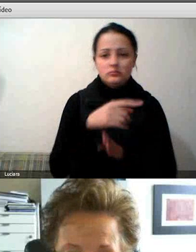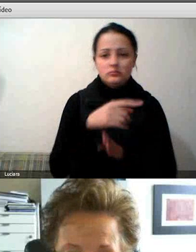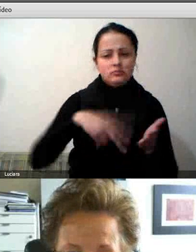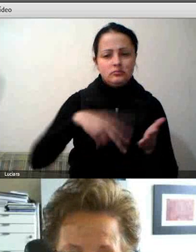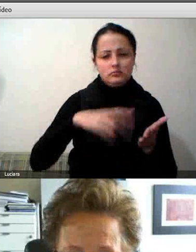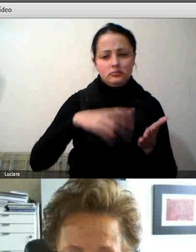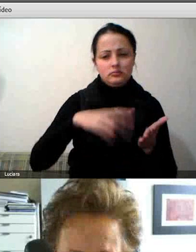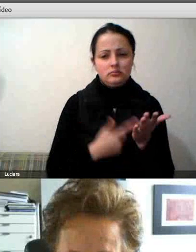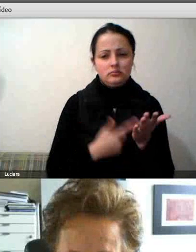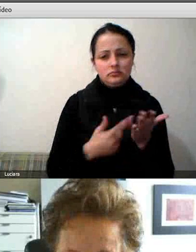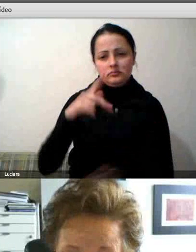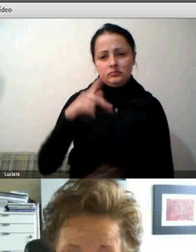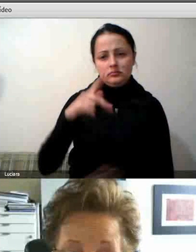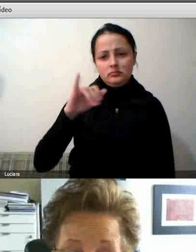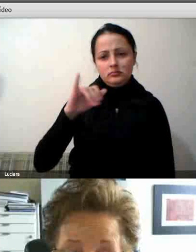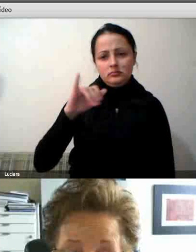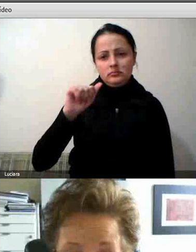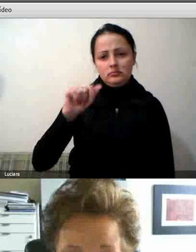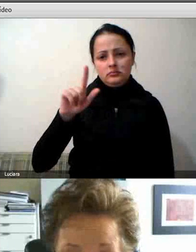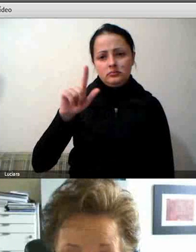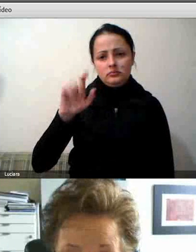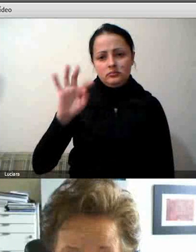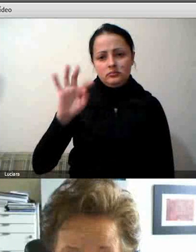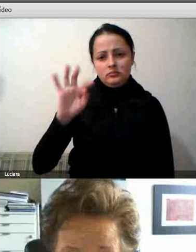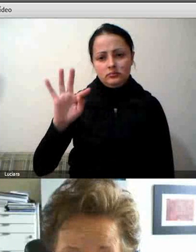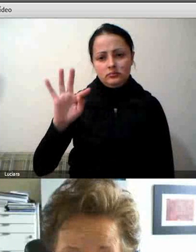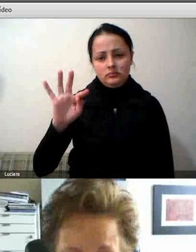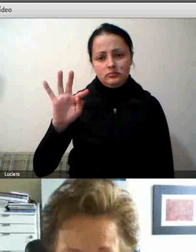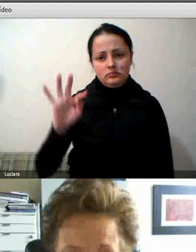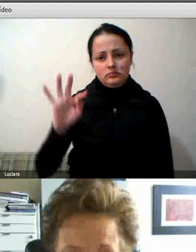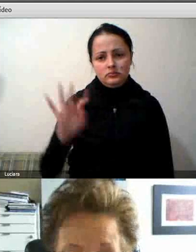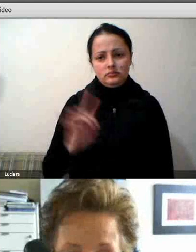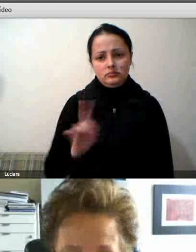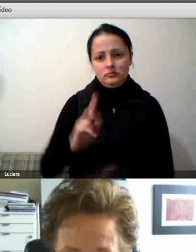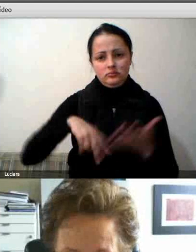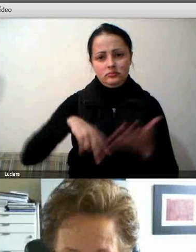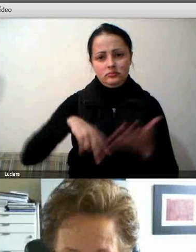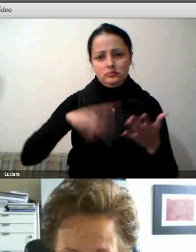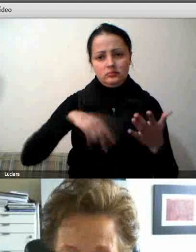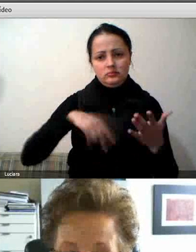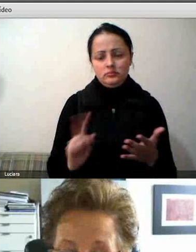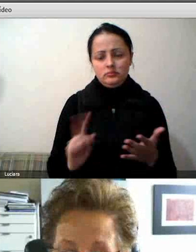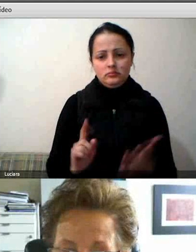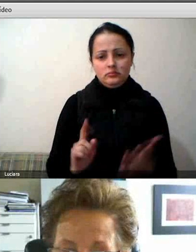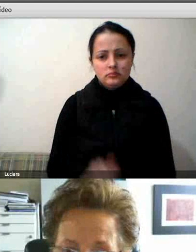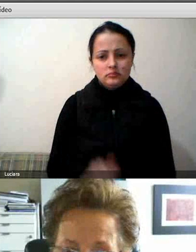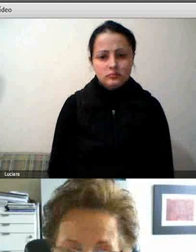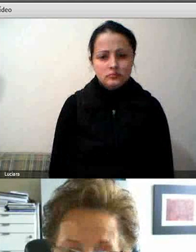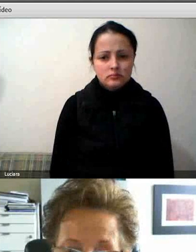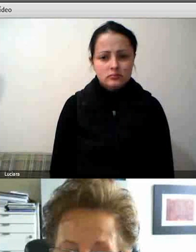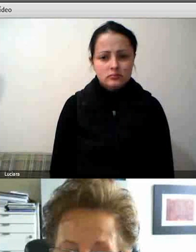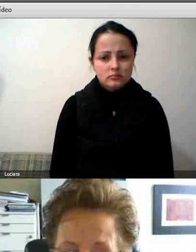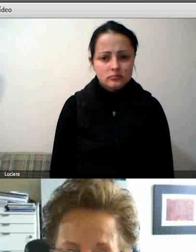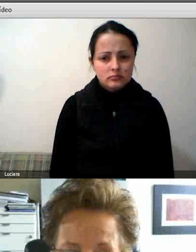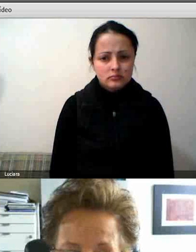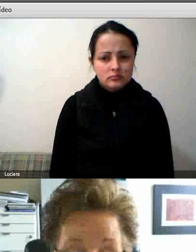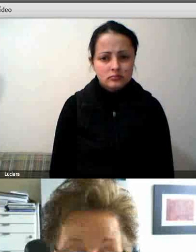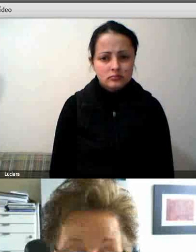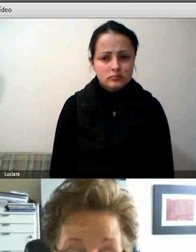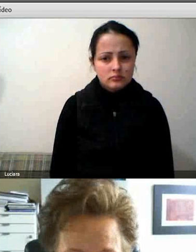que permite que nosso pensamento seja operatório. E aí ele constrói a lógica